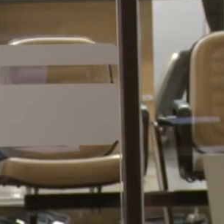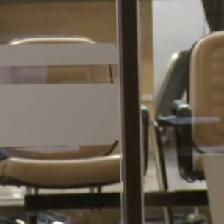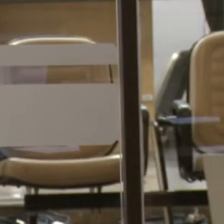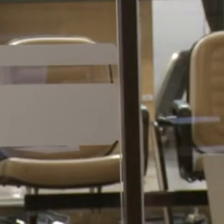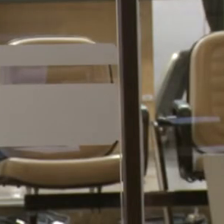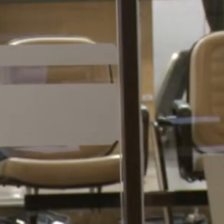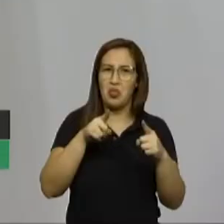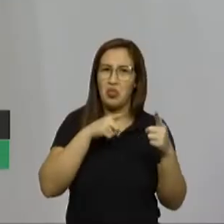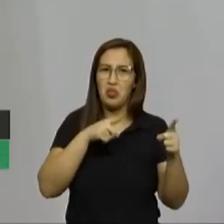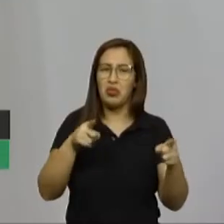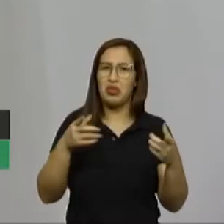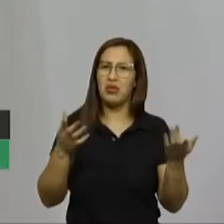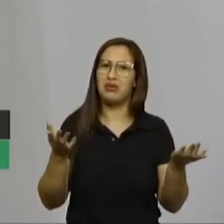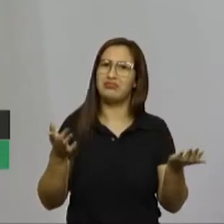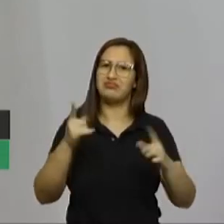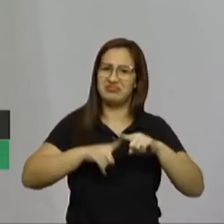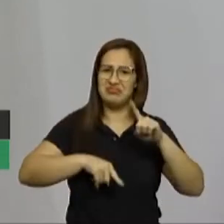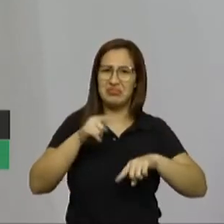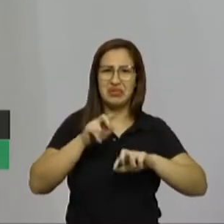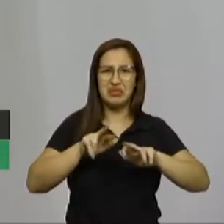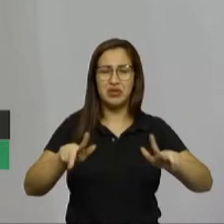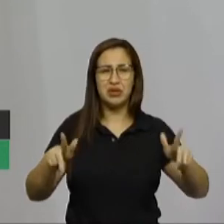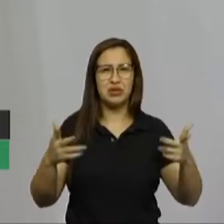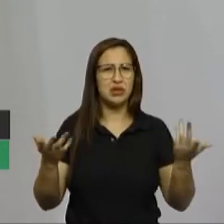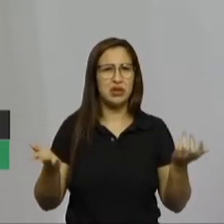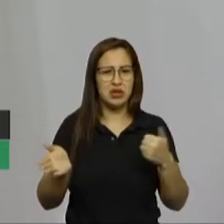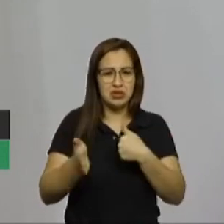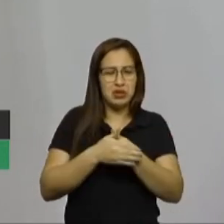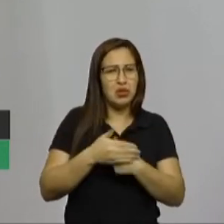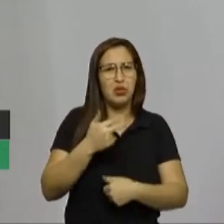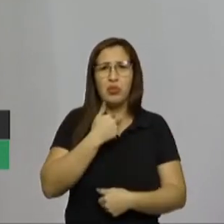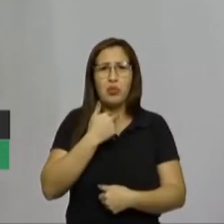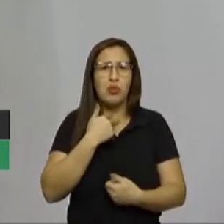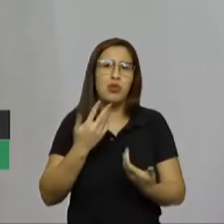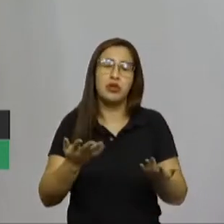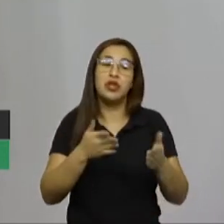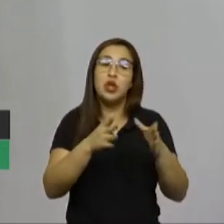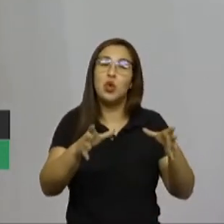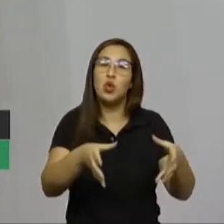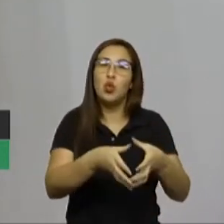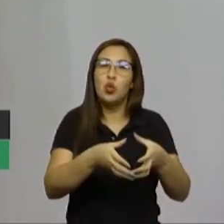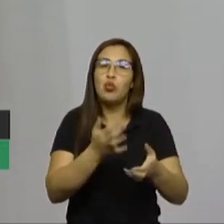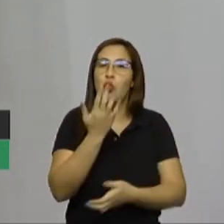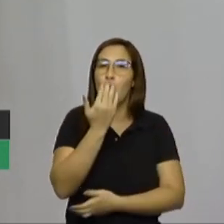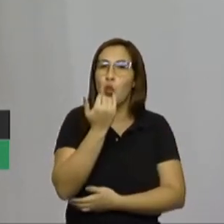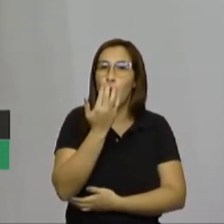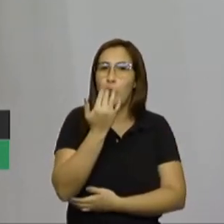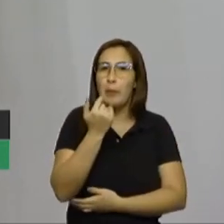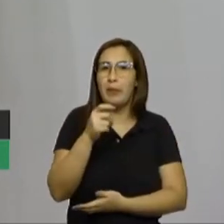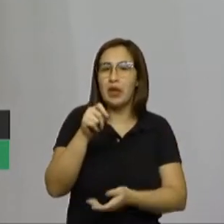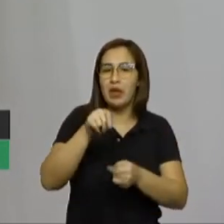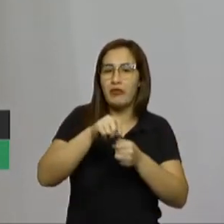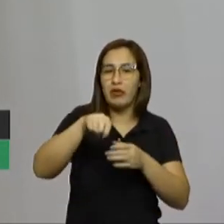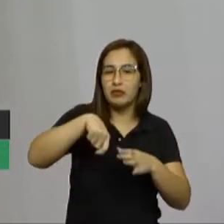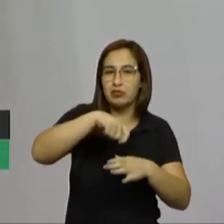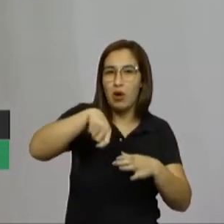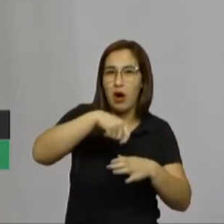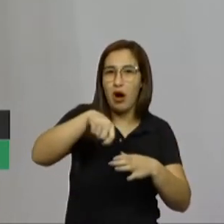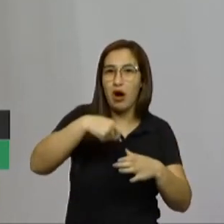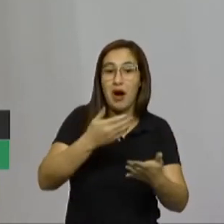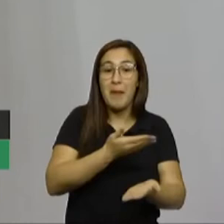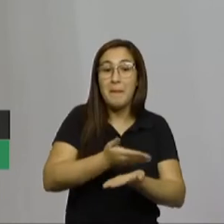durante a pandemia o setor da Gastronomia durante a pandemia perdeu